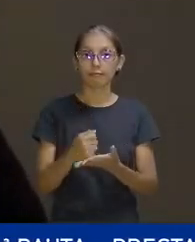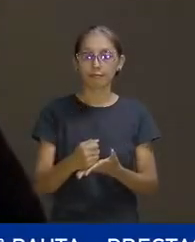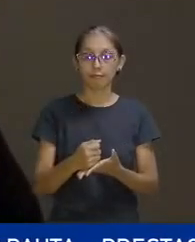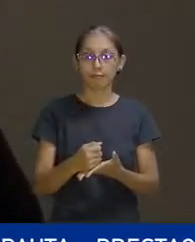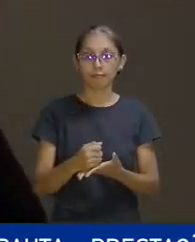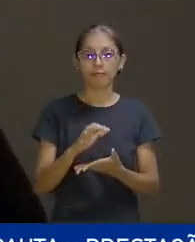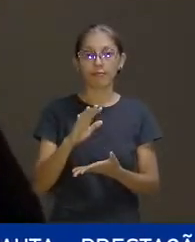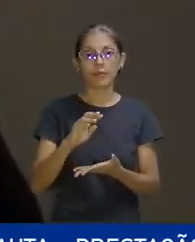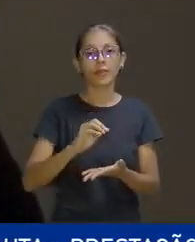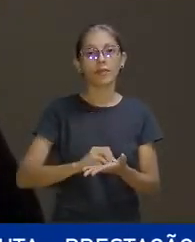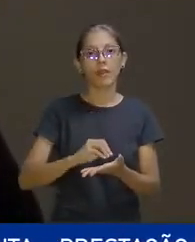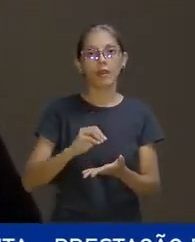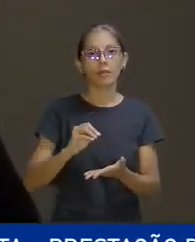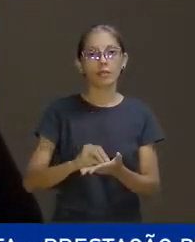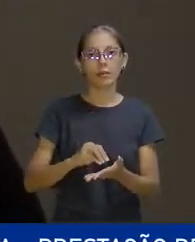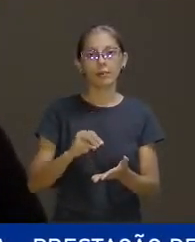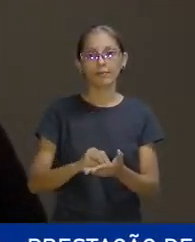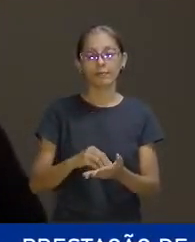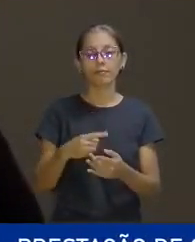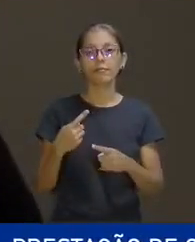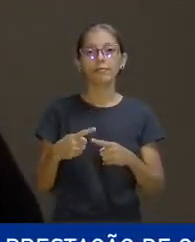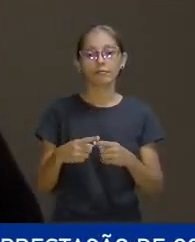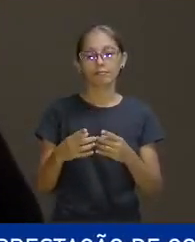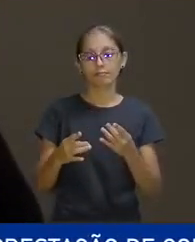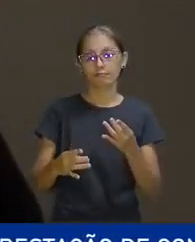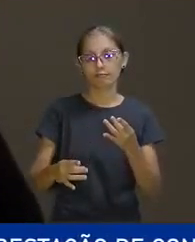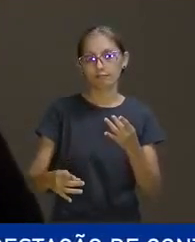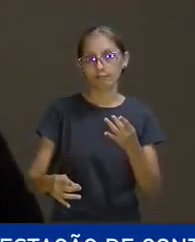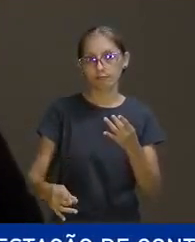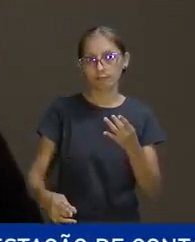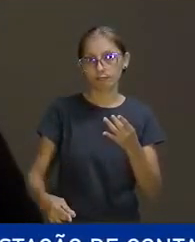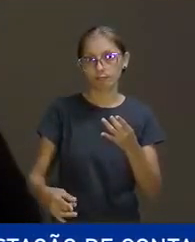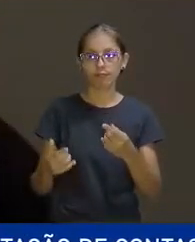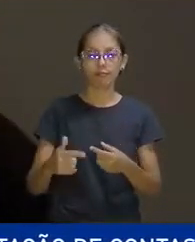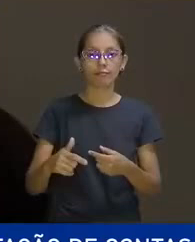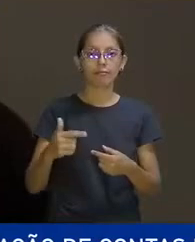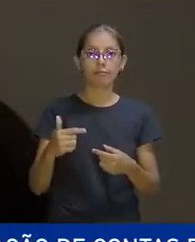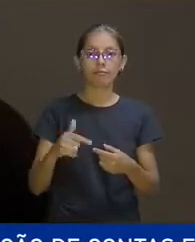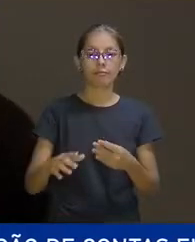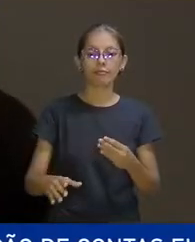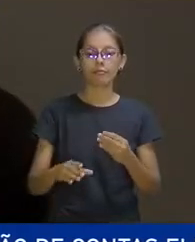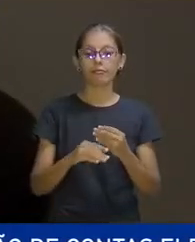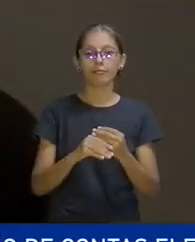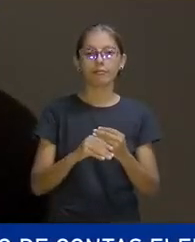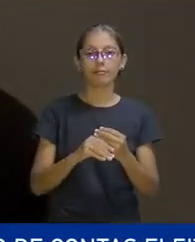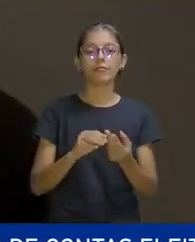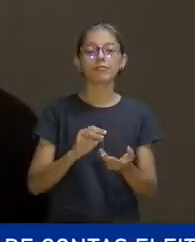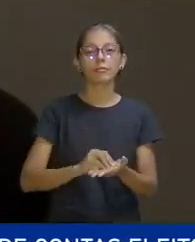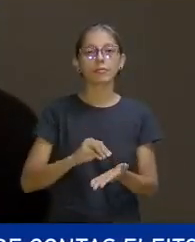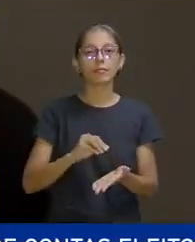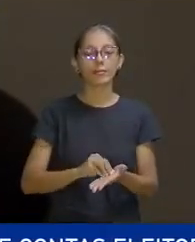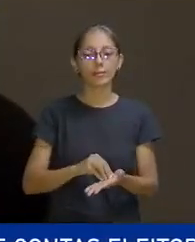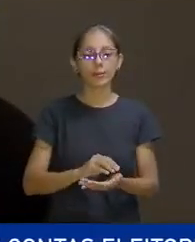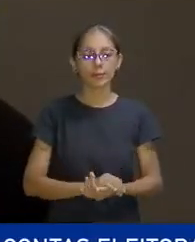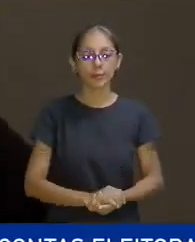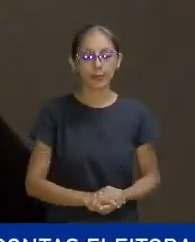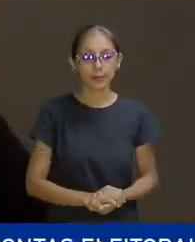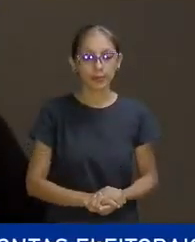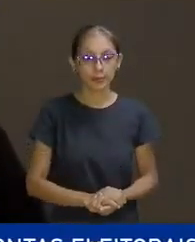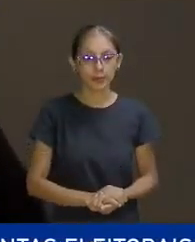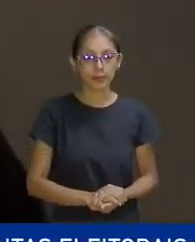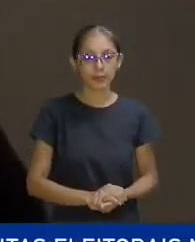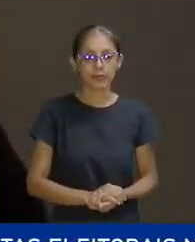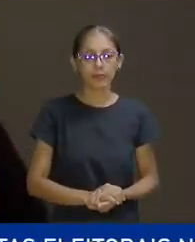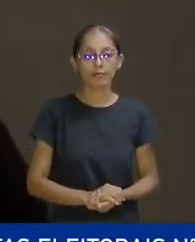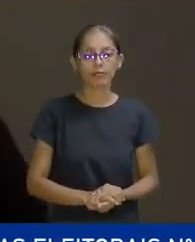suficiente para atestar a regularidade dos gastos para fins que se destinam ao processo de prestação de contas. Então, ante ao exposto, reitero todos os